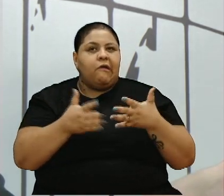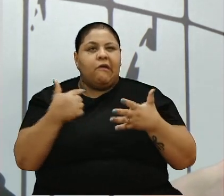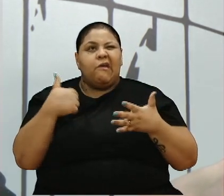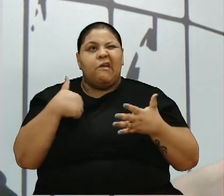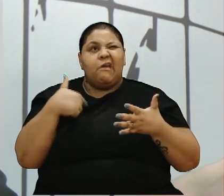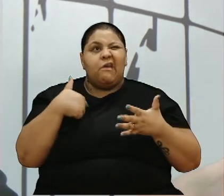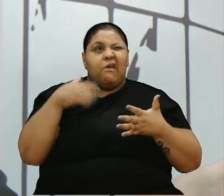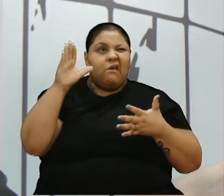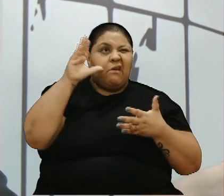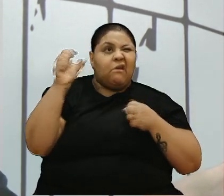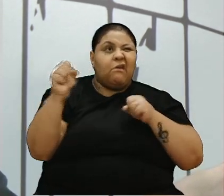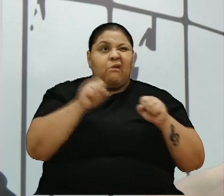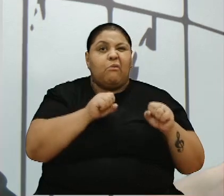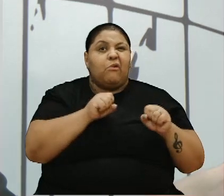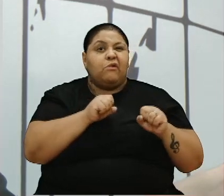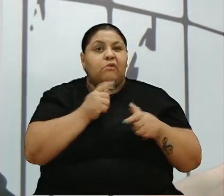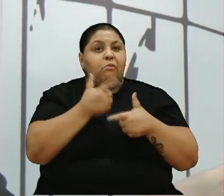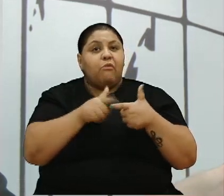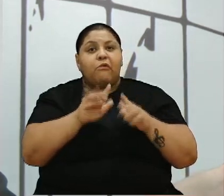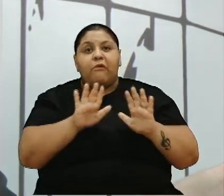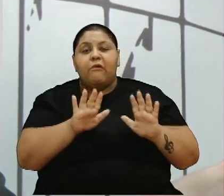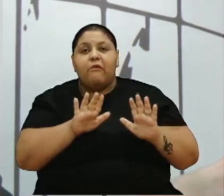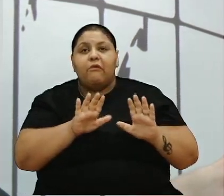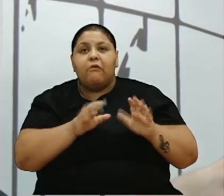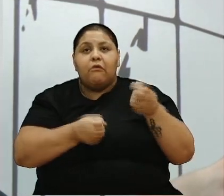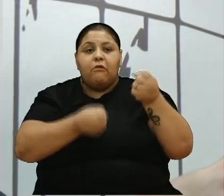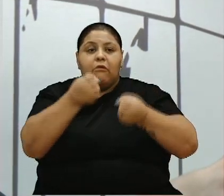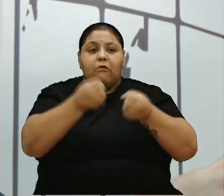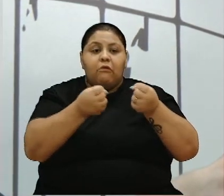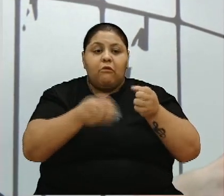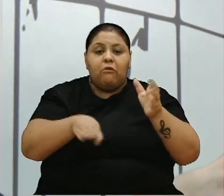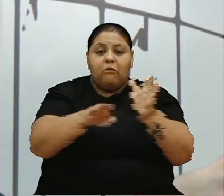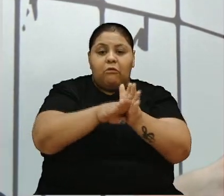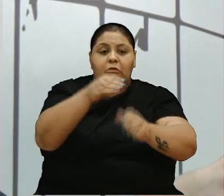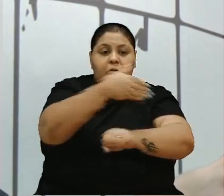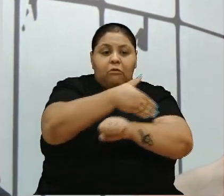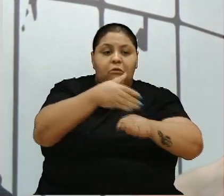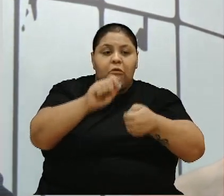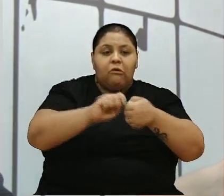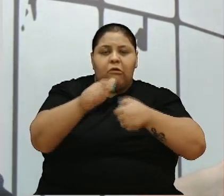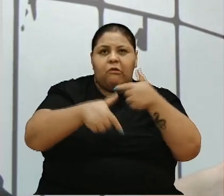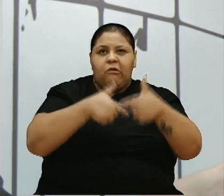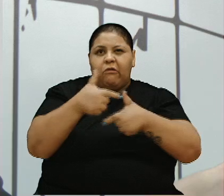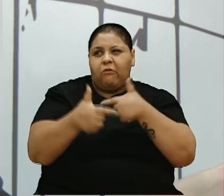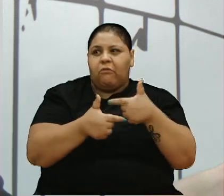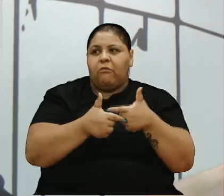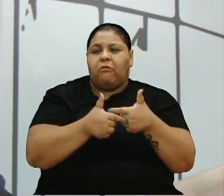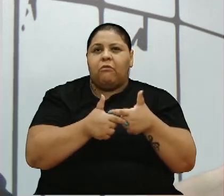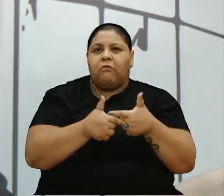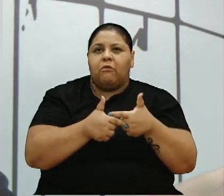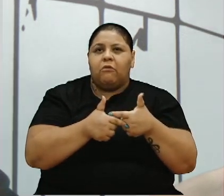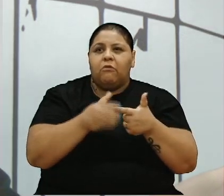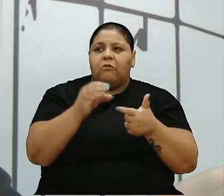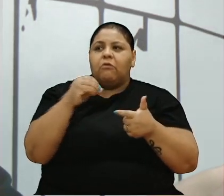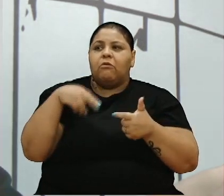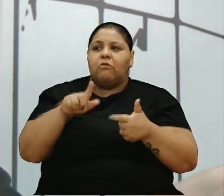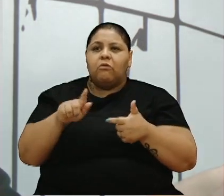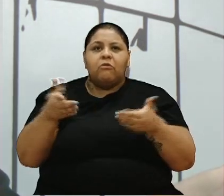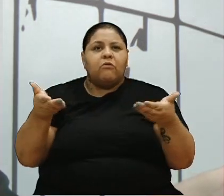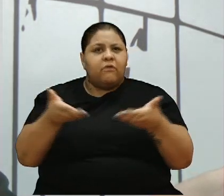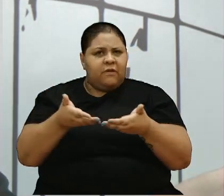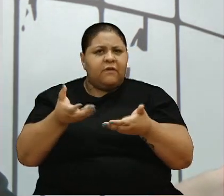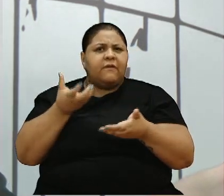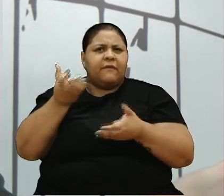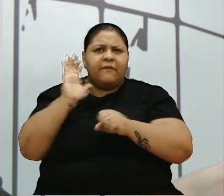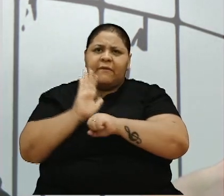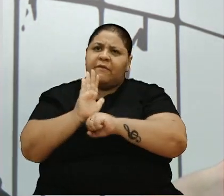até desconfiado, pode ser algum boicote, porque se o castramóvel estiver na rua fazendo o seu trabalho e com as ONGs que querem isso, que é uma